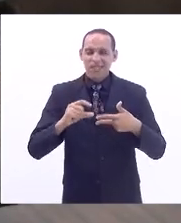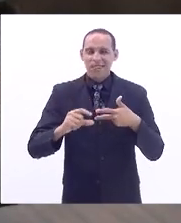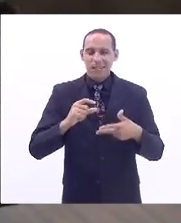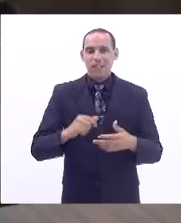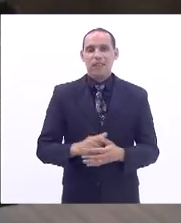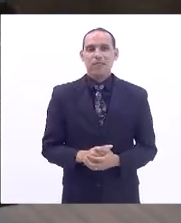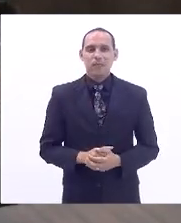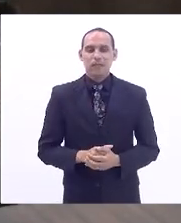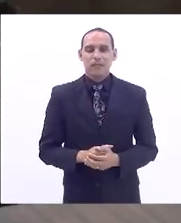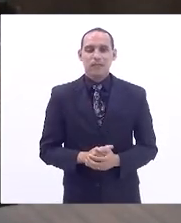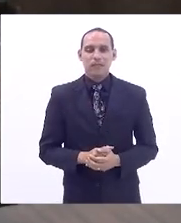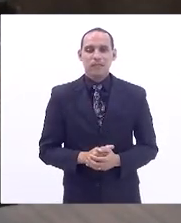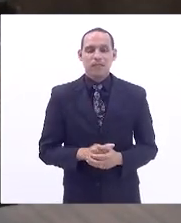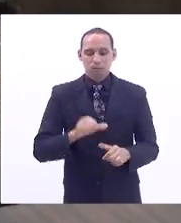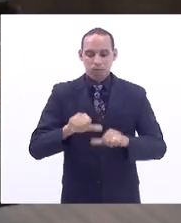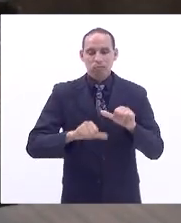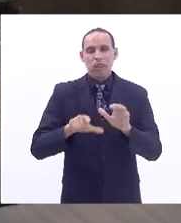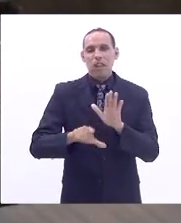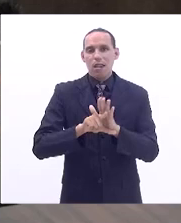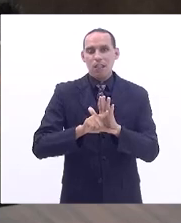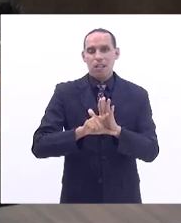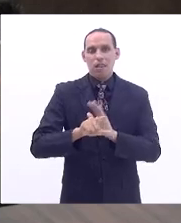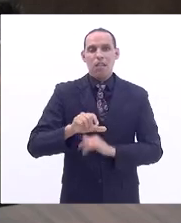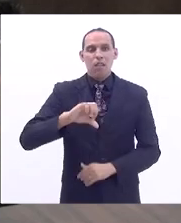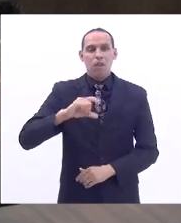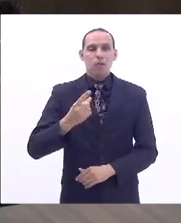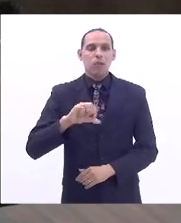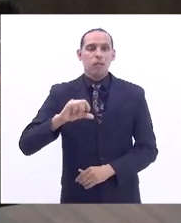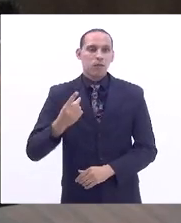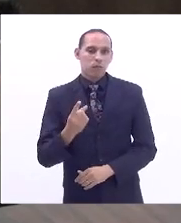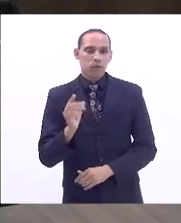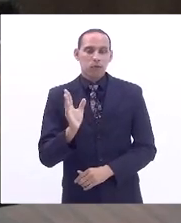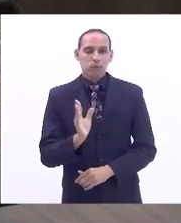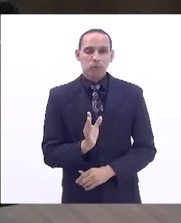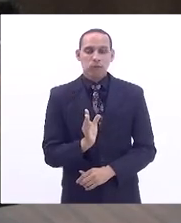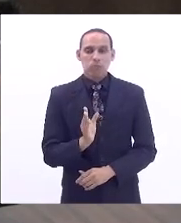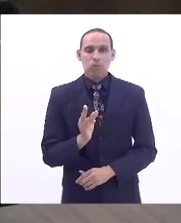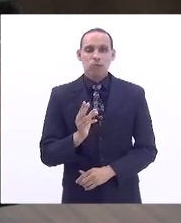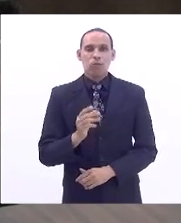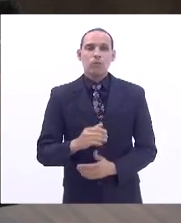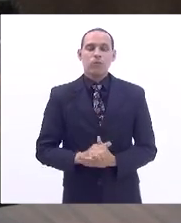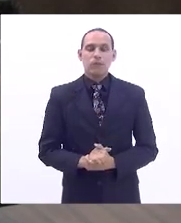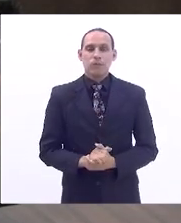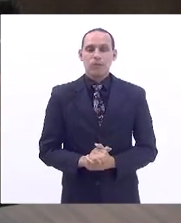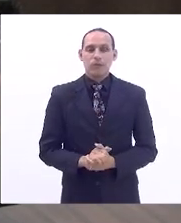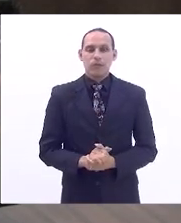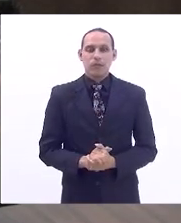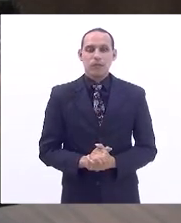Executivo alterando a lei estadual 91 de 91 de